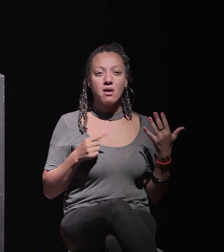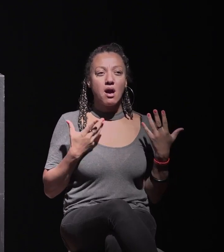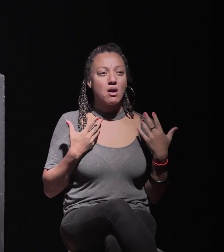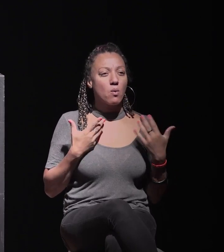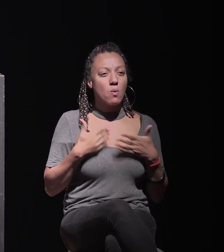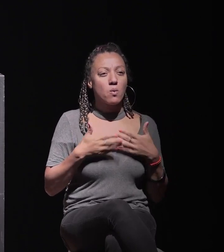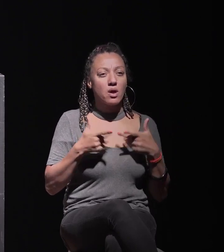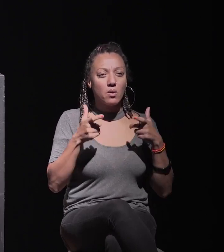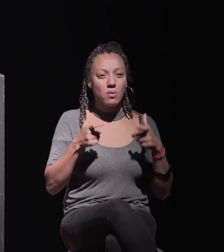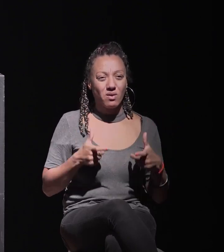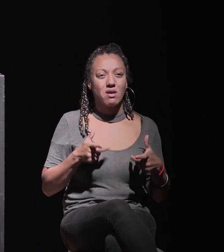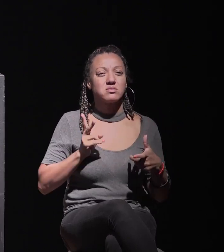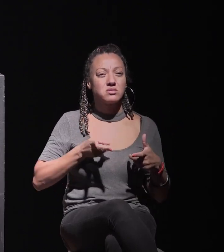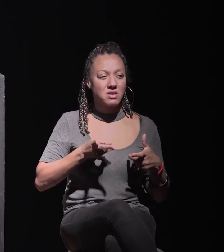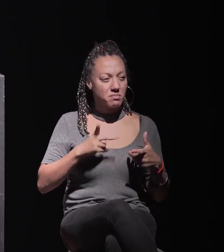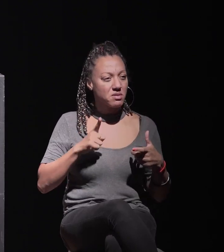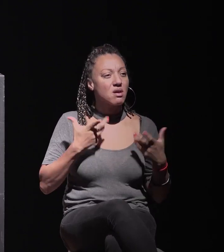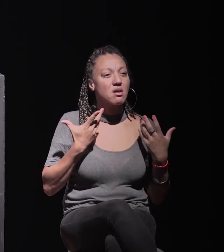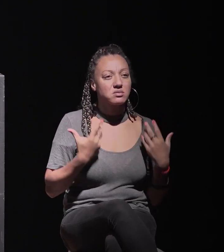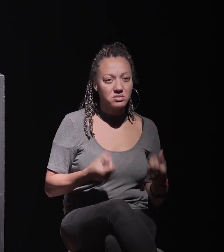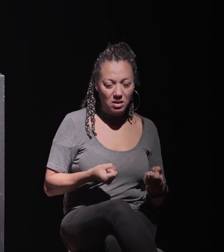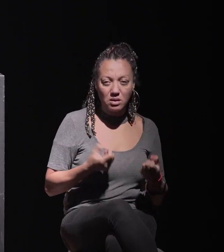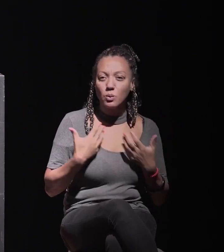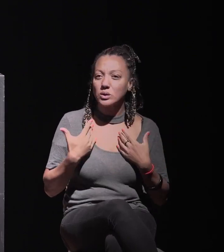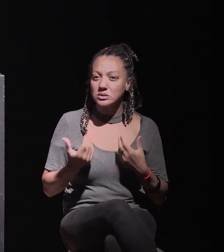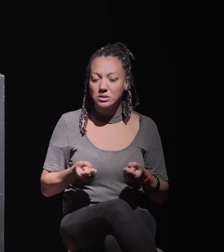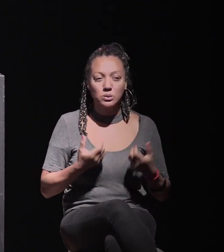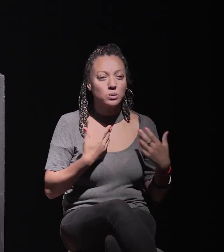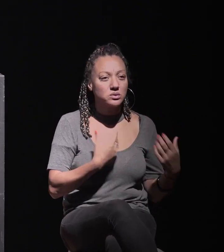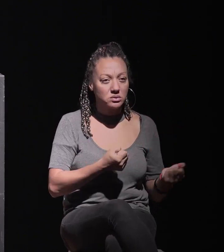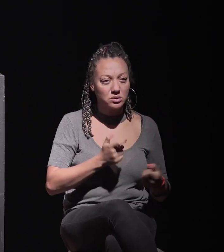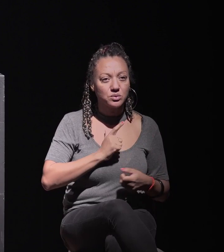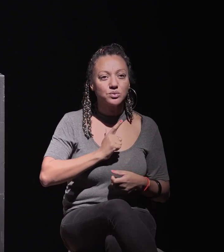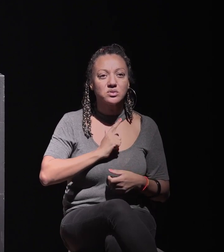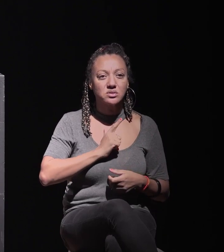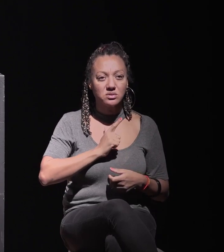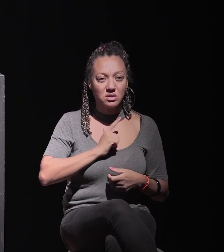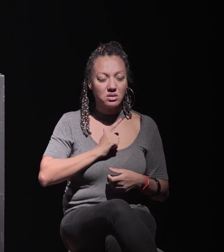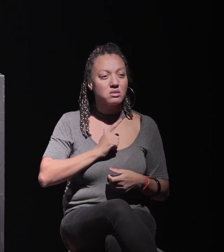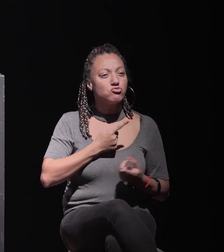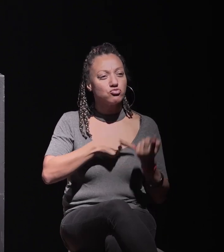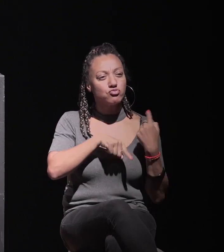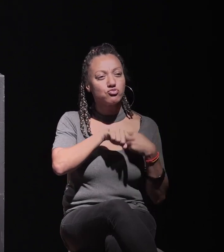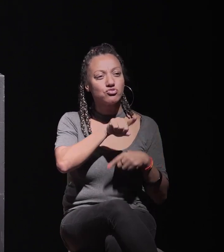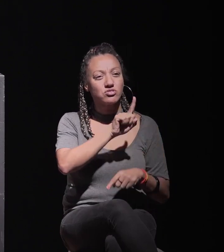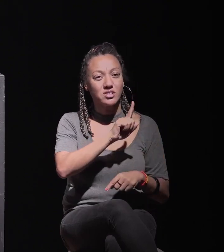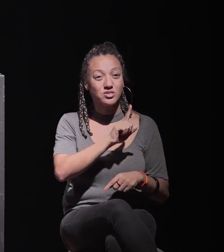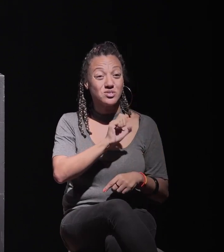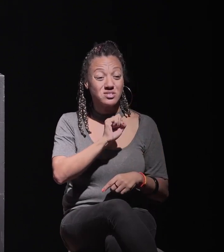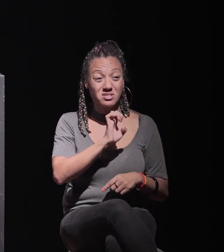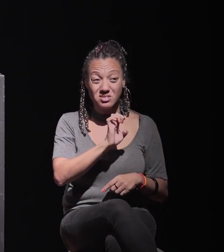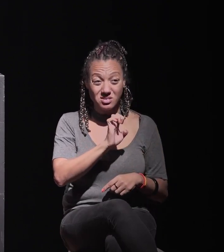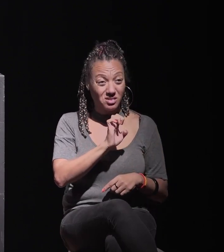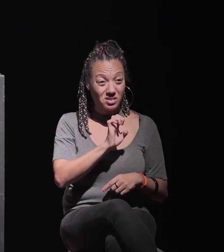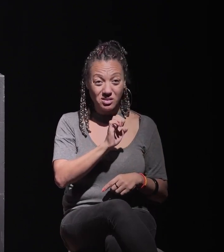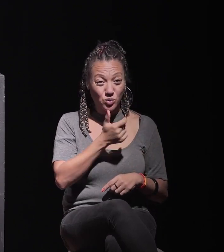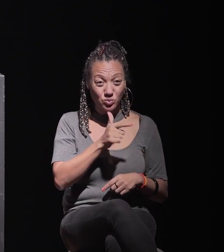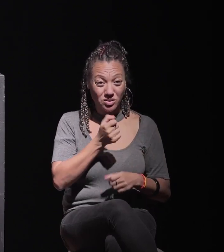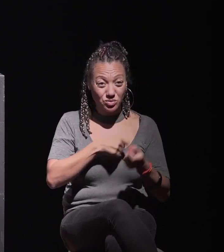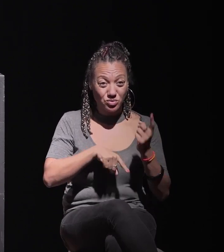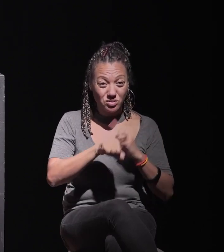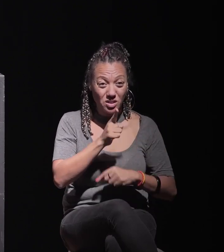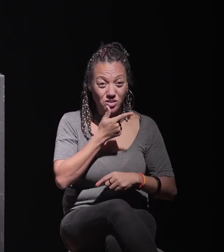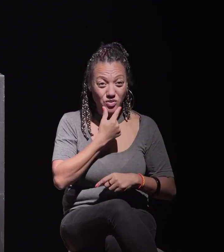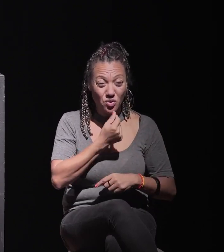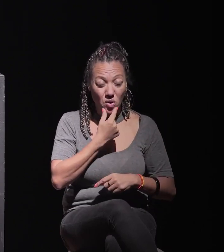aceito em todos os lugares, ou que seria ter um lugar de sucesso, quando isso não acontece, a reação é